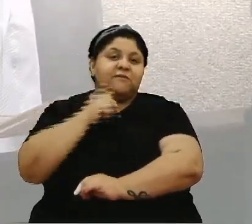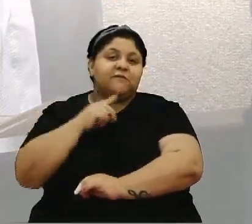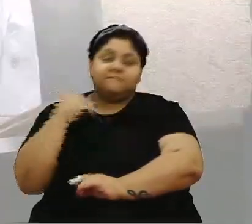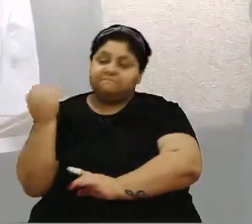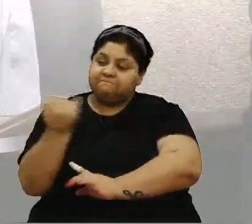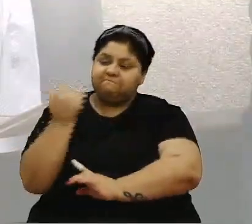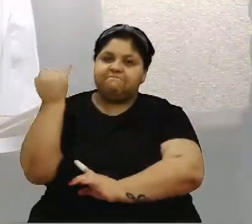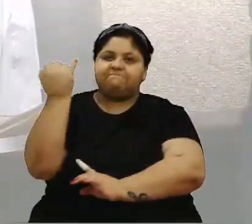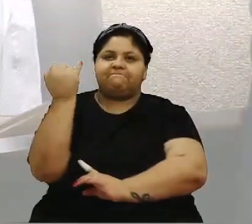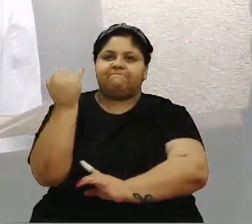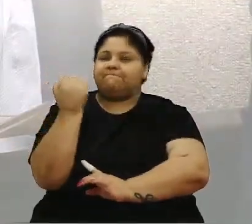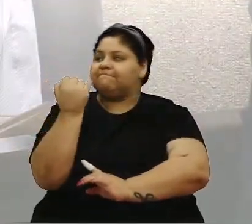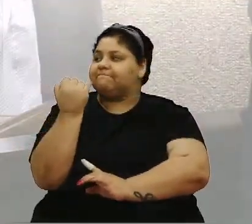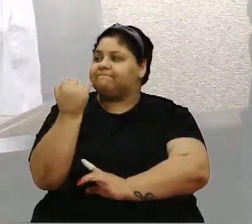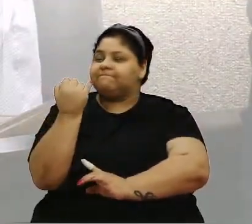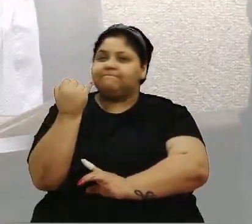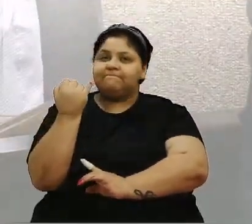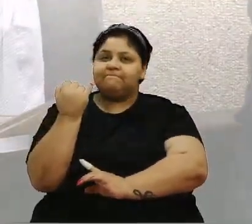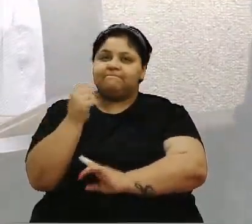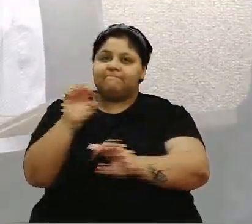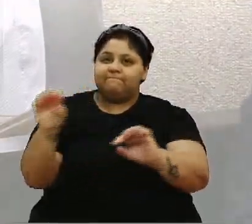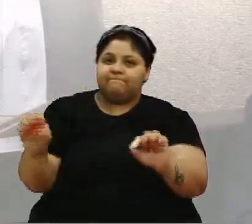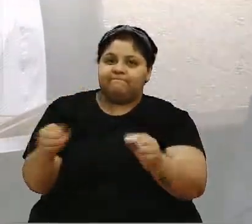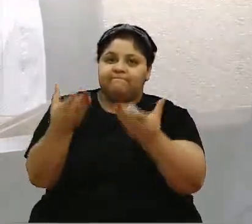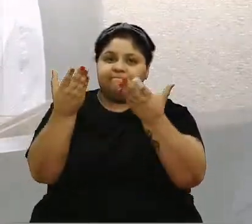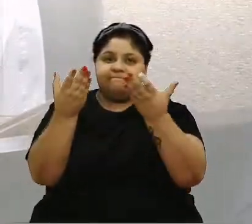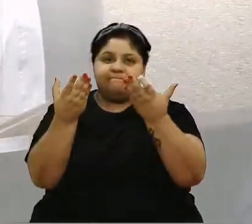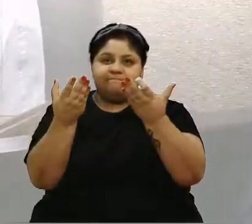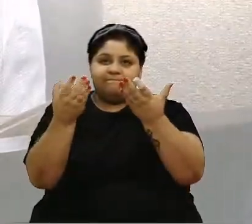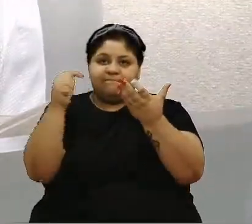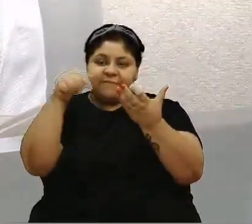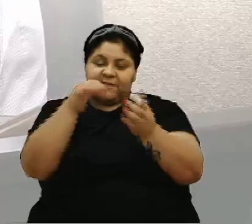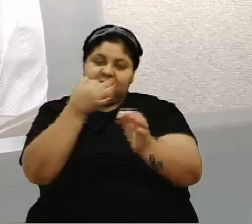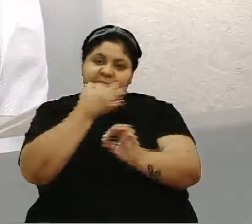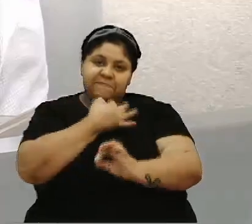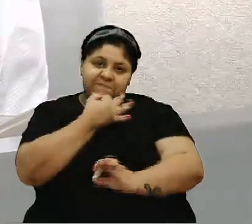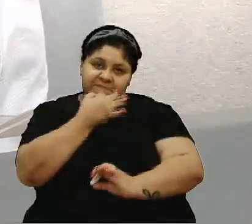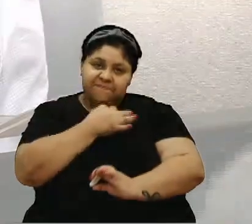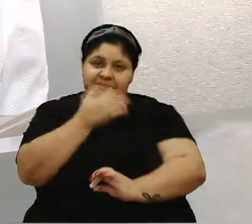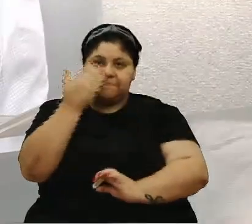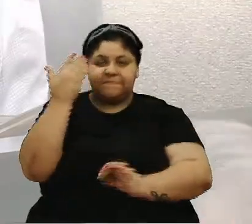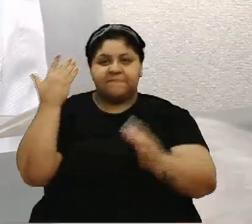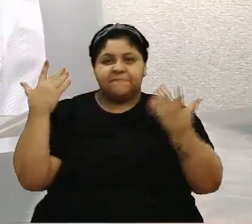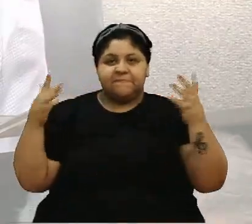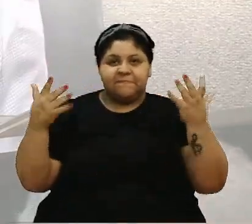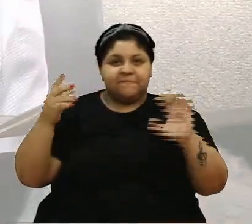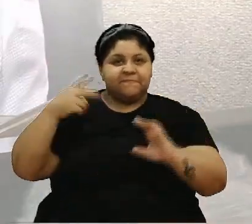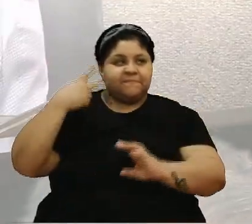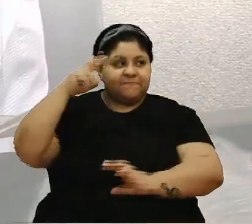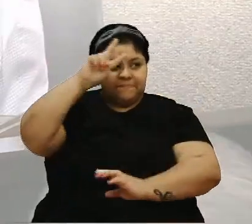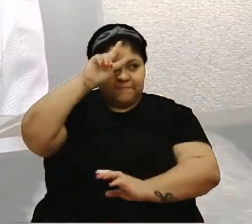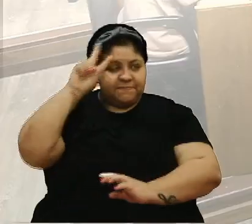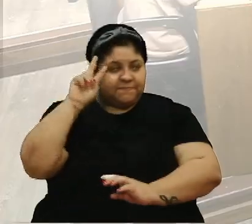importância, né, da Festa das Colheitas para a nossa Caxias do Sul. Parabéns, vereador Velocino. Muito obrigado.